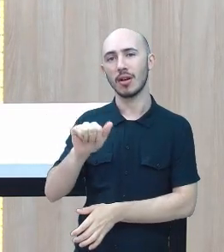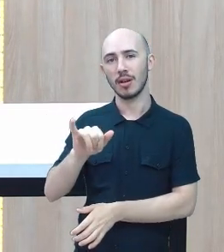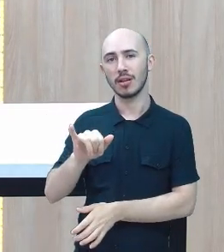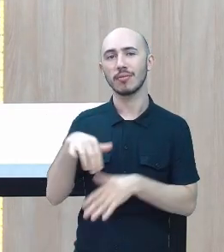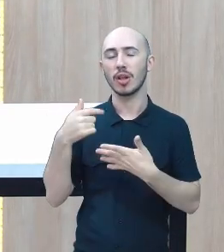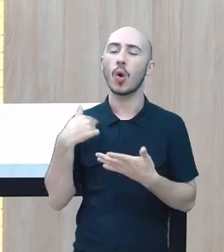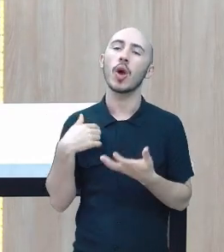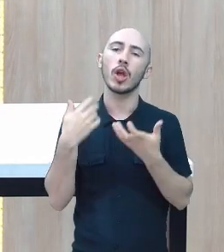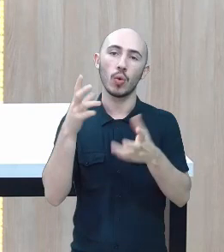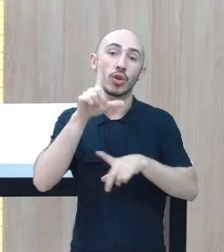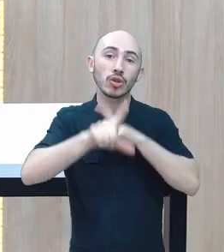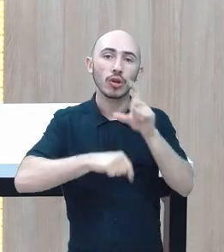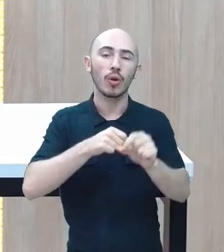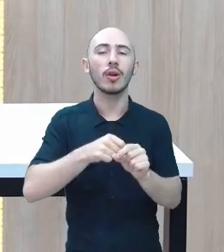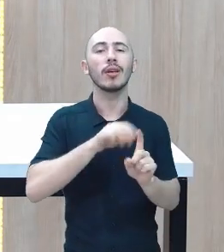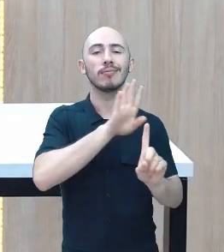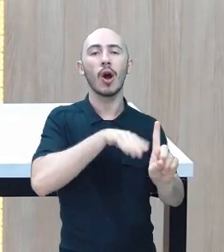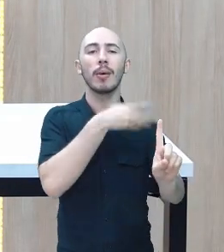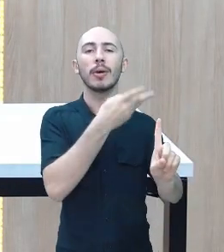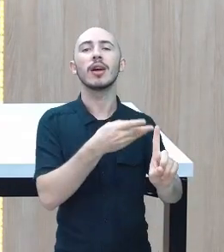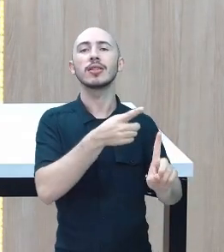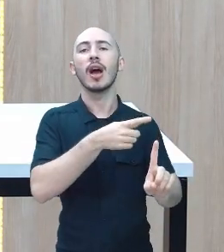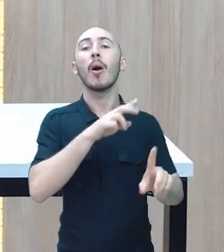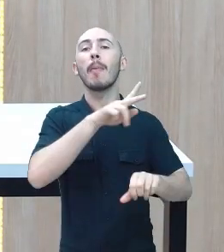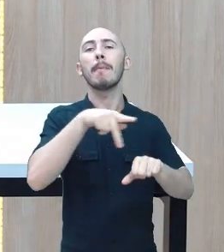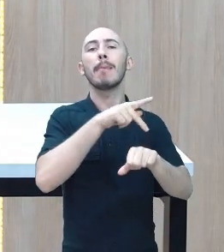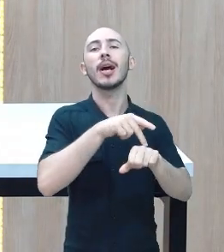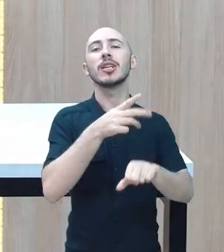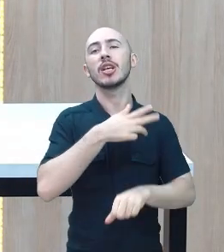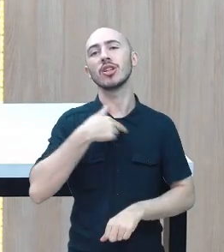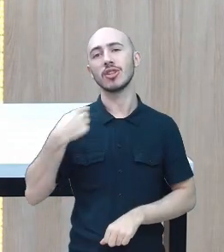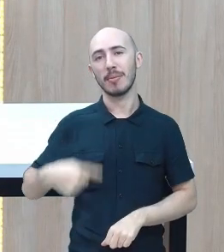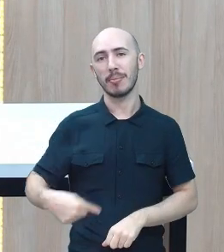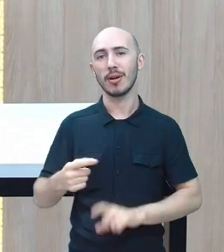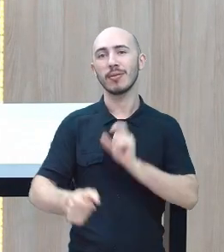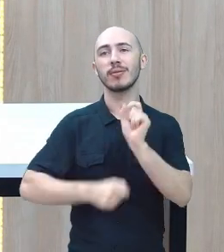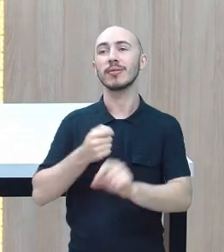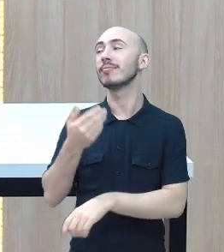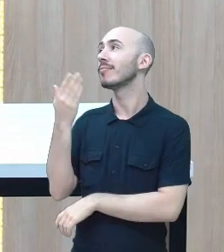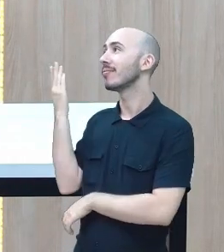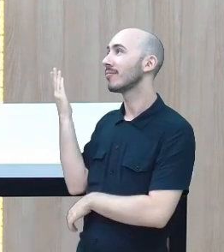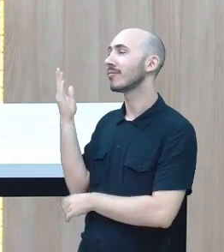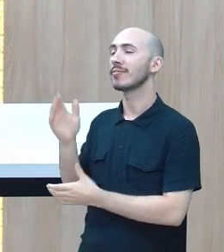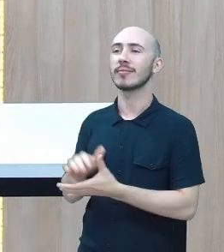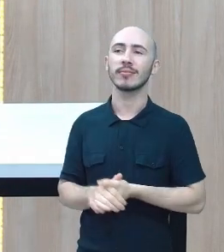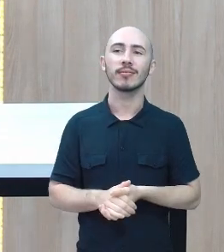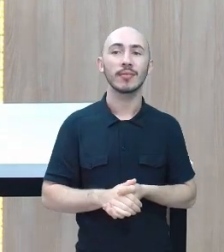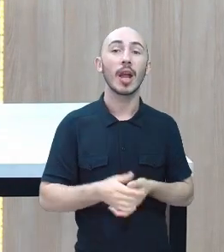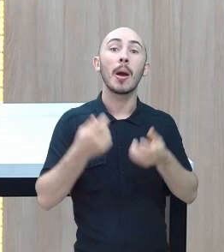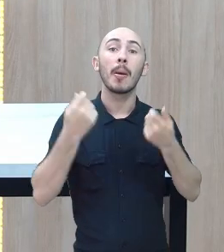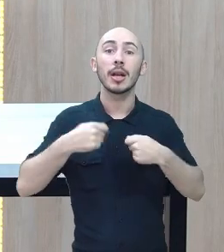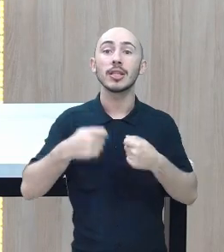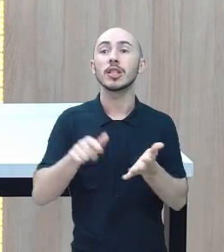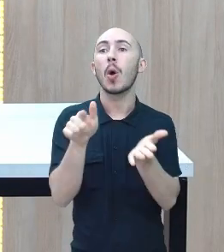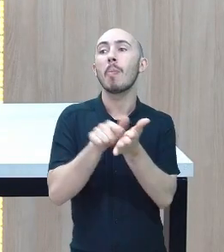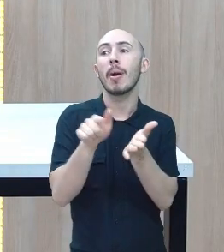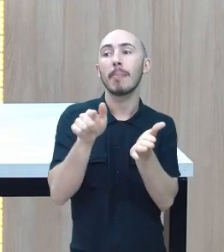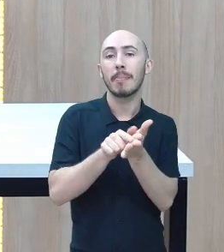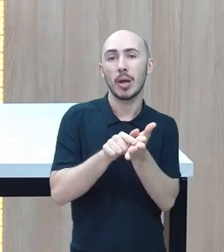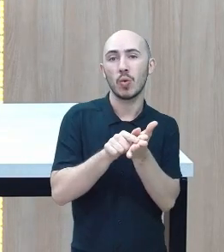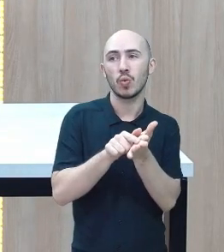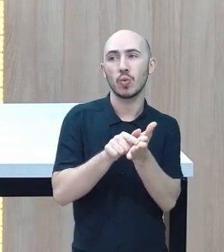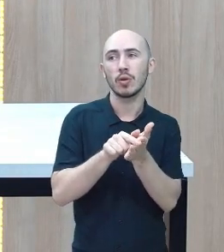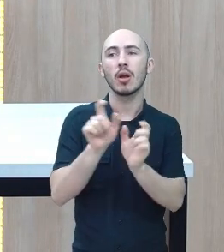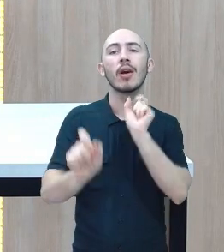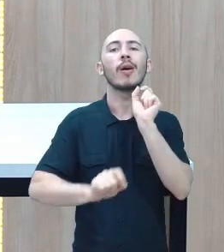que foi onde essa arte mais se desenvolveu. Então, vamos lá. Vejam, a gente vai precisar de um papel em